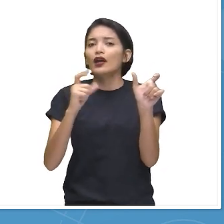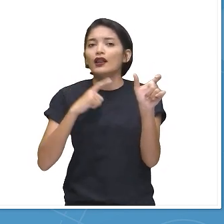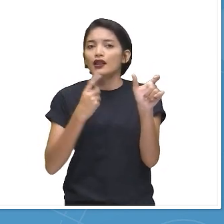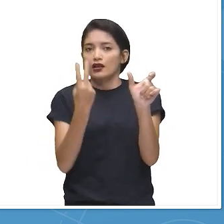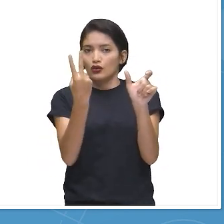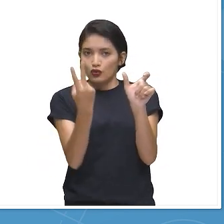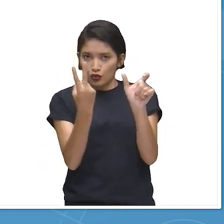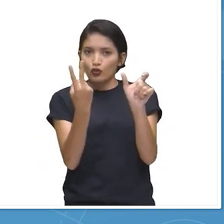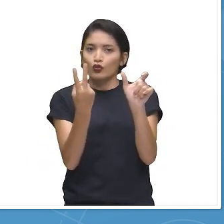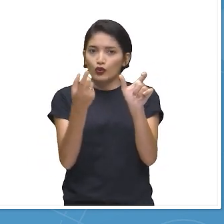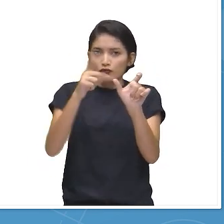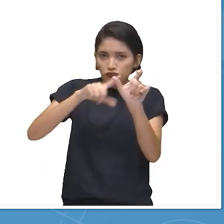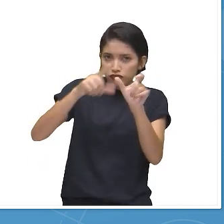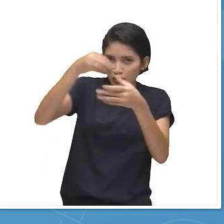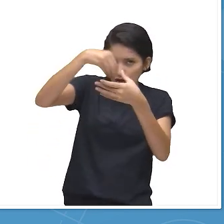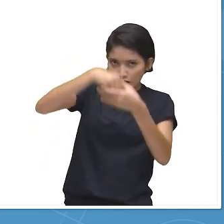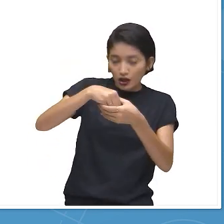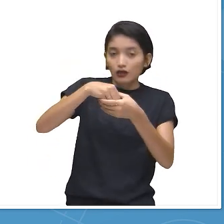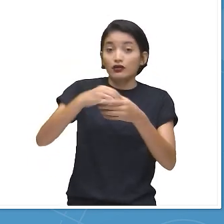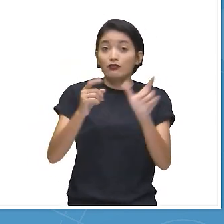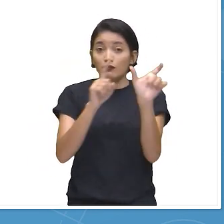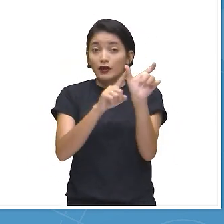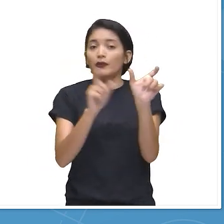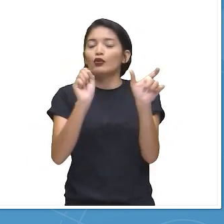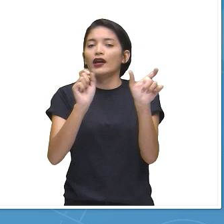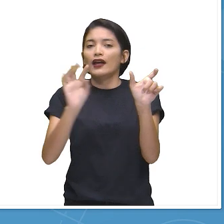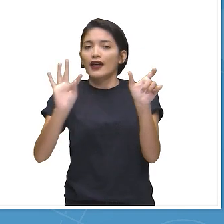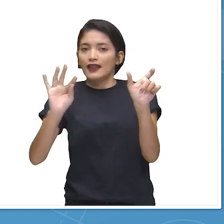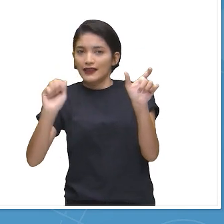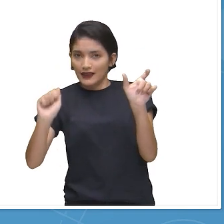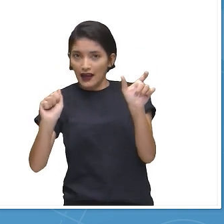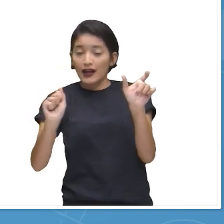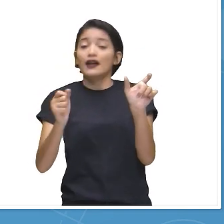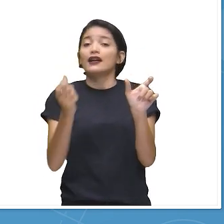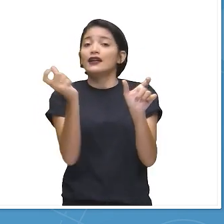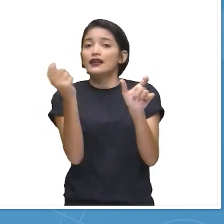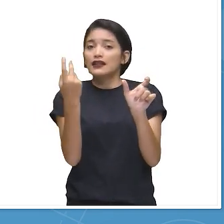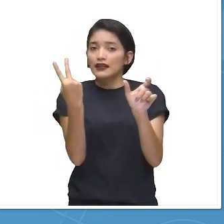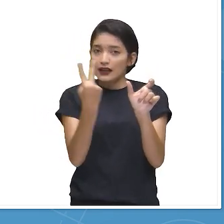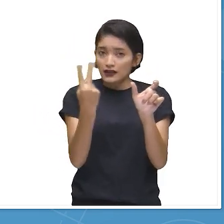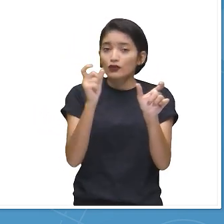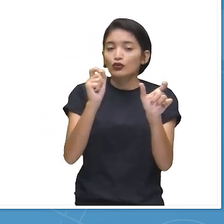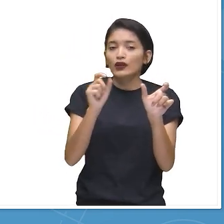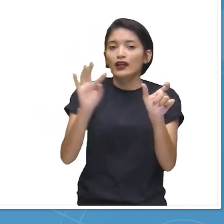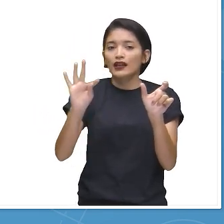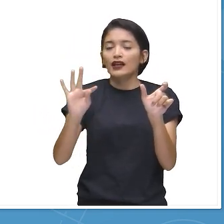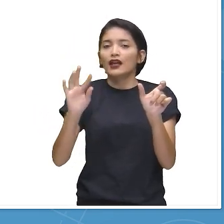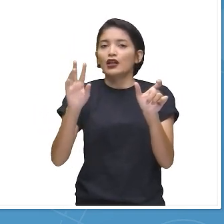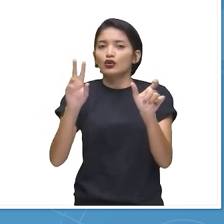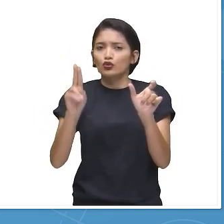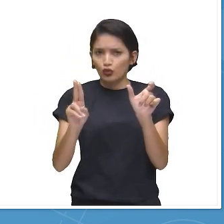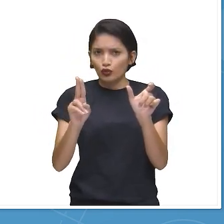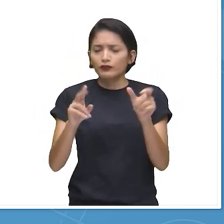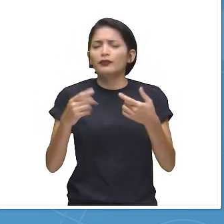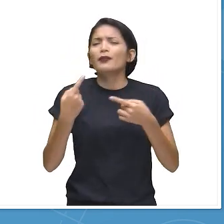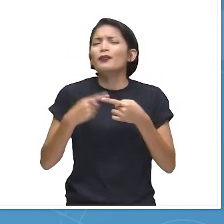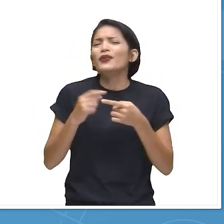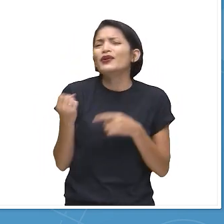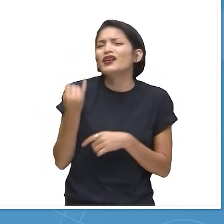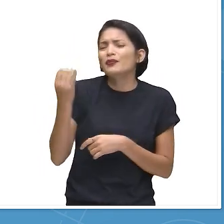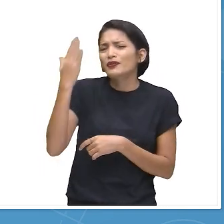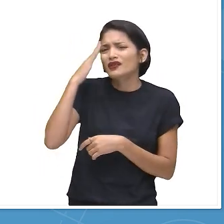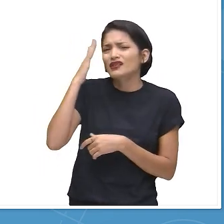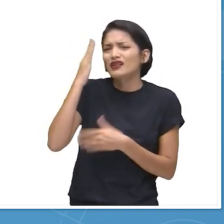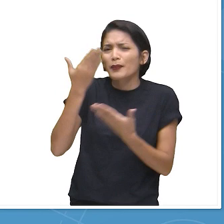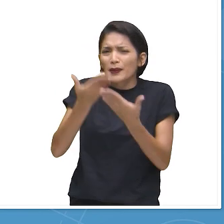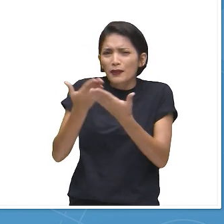sílabas. A primeira sílaba, tá, e a segunda sílaba, tu. Professora, por que é importante estudar este